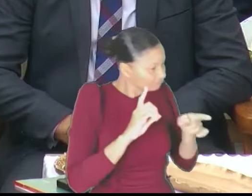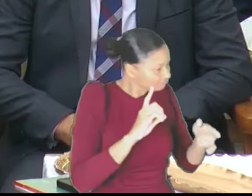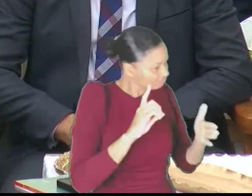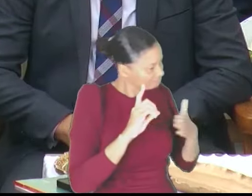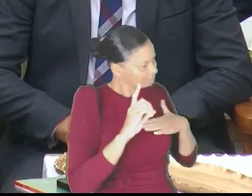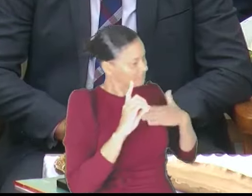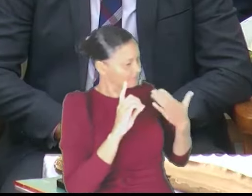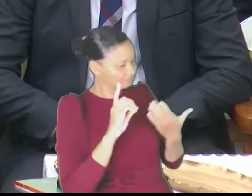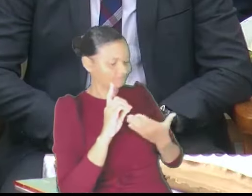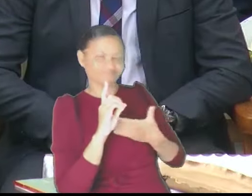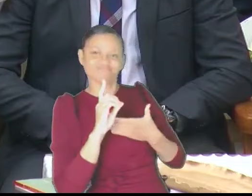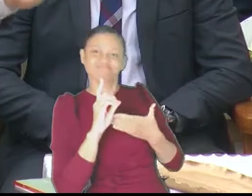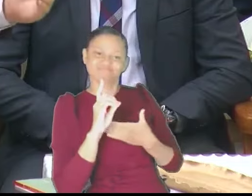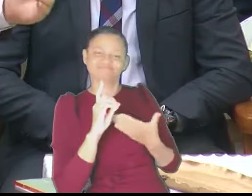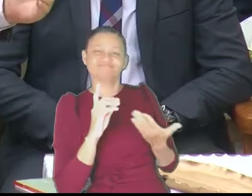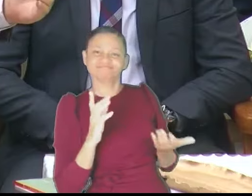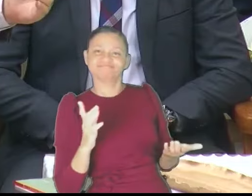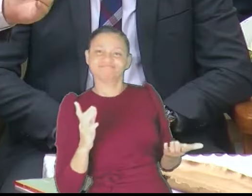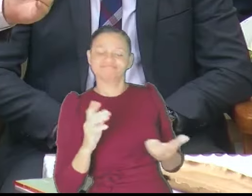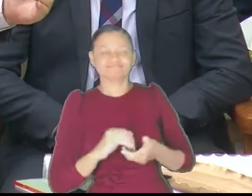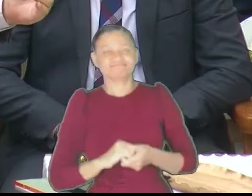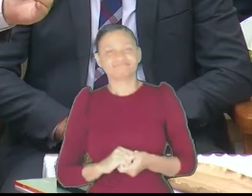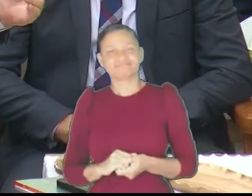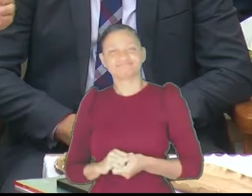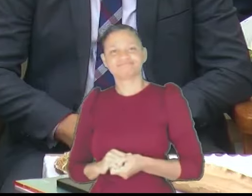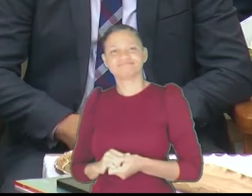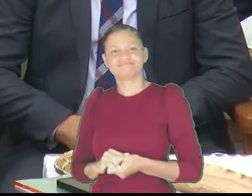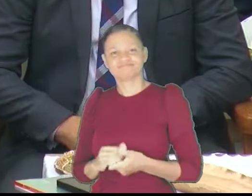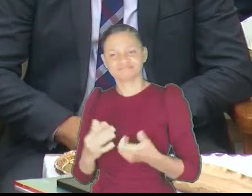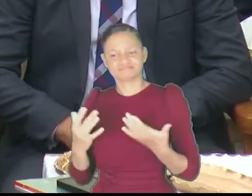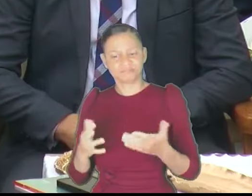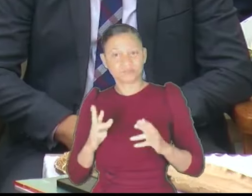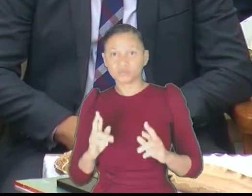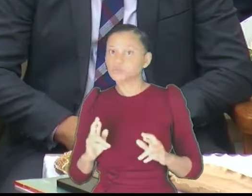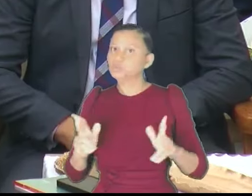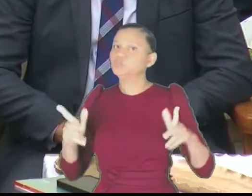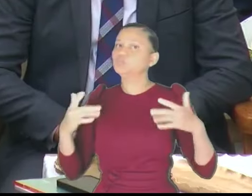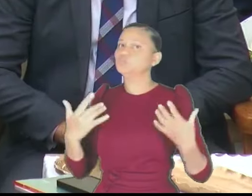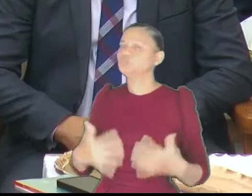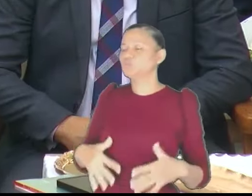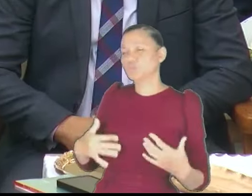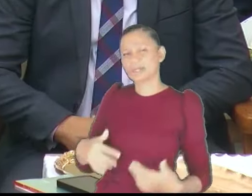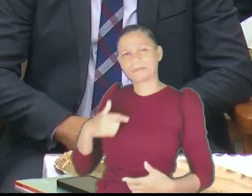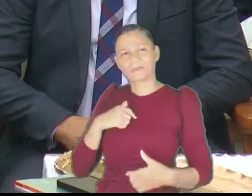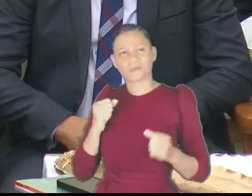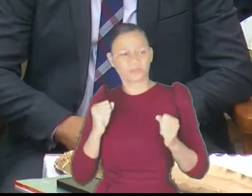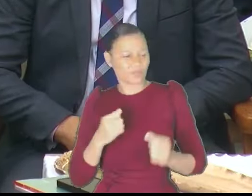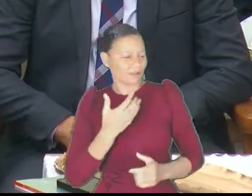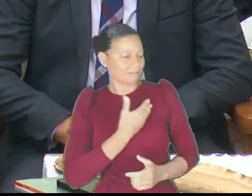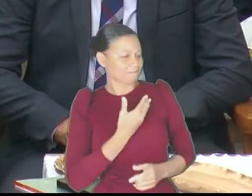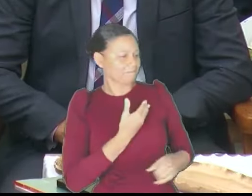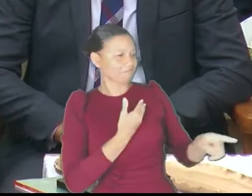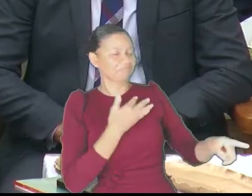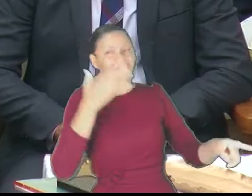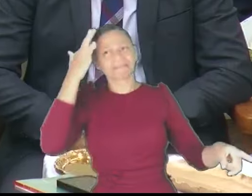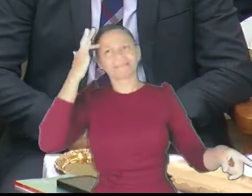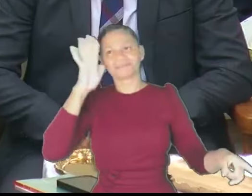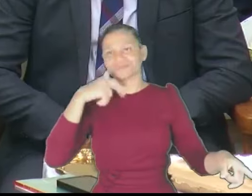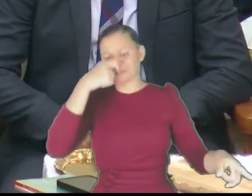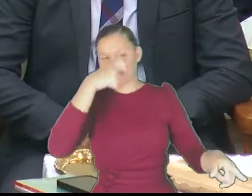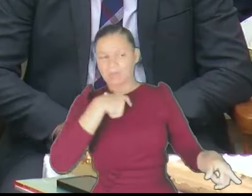era amigo de Abraão. E isso faz toda a diferença. Eu posso dizer que sou amigo de alguém que nem sabe da minha